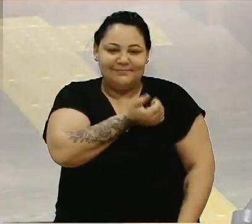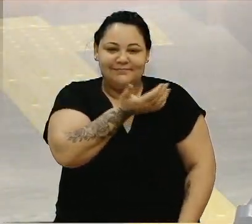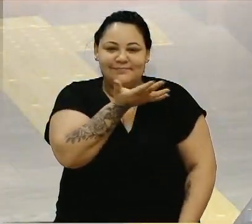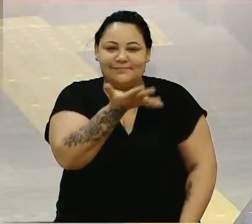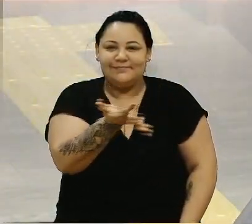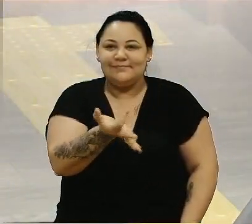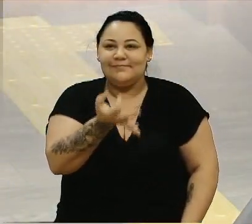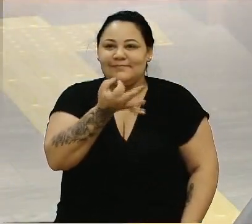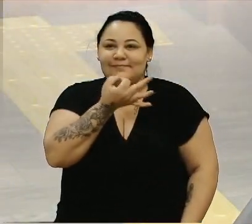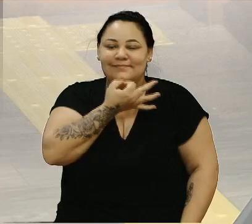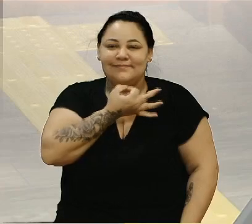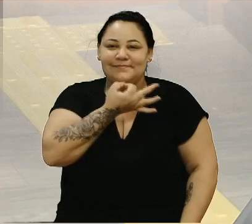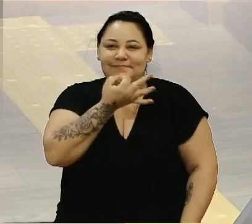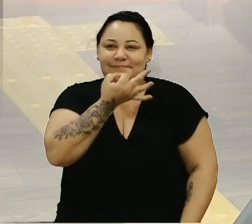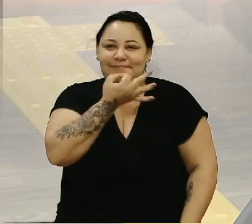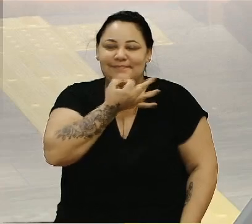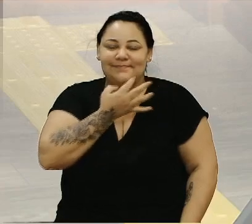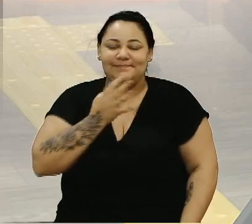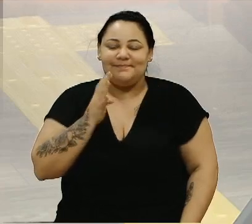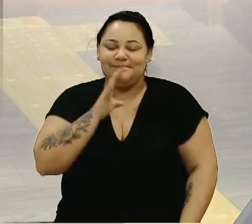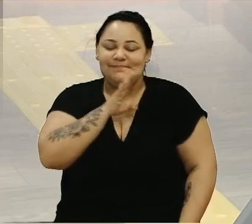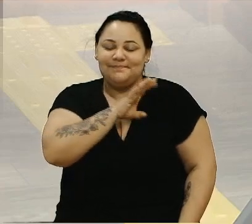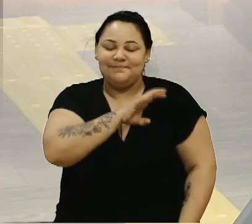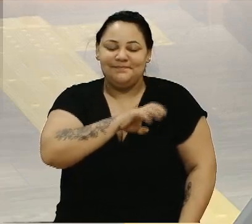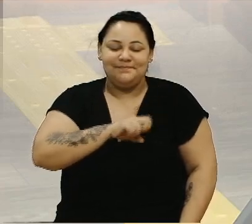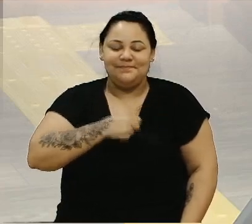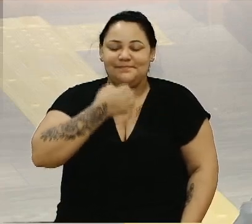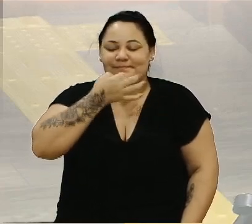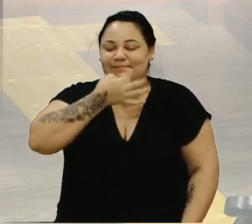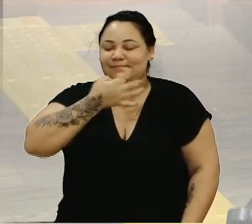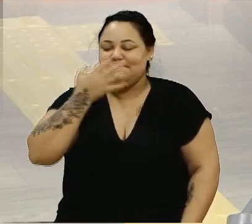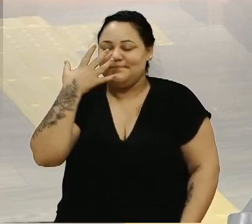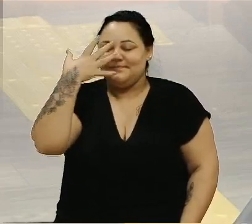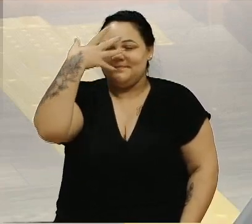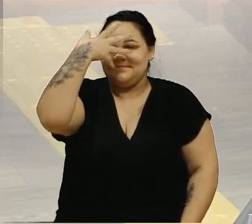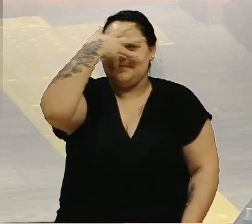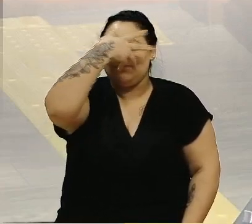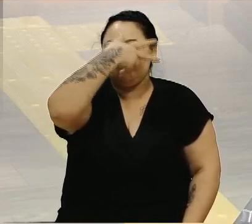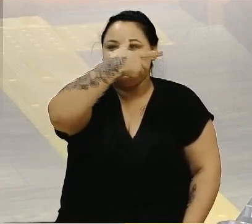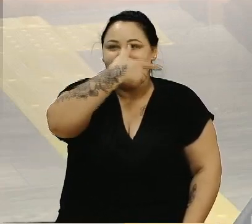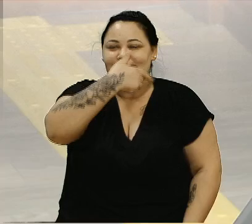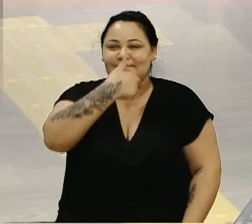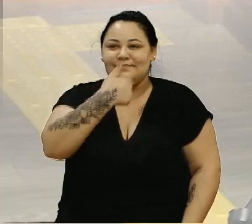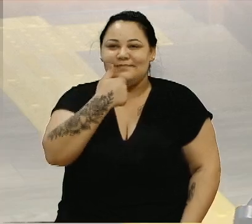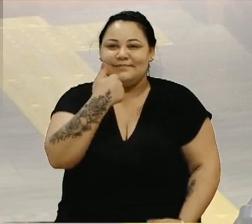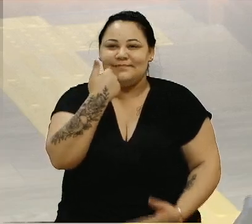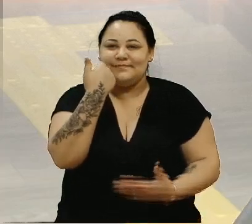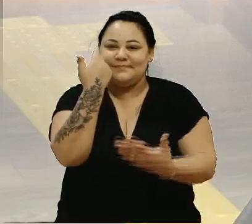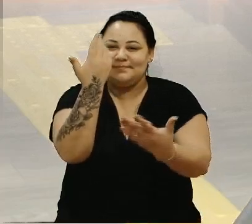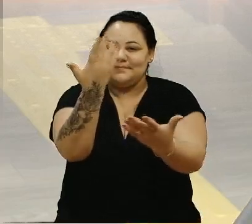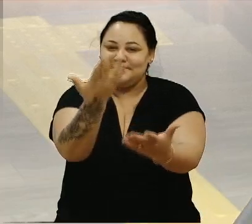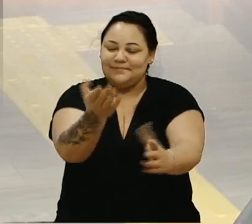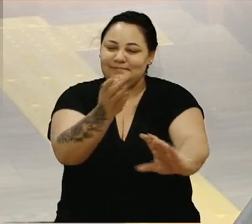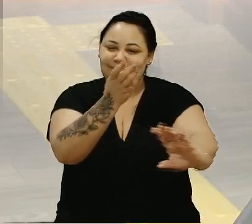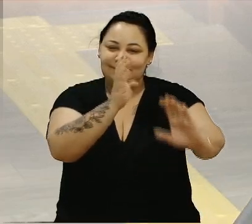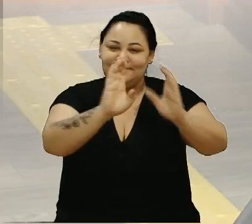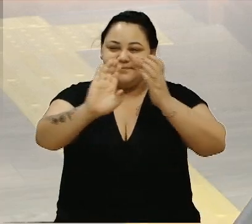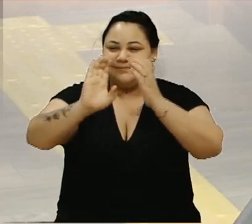ti meu amor é tão grande e é pra você essa